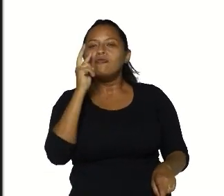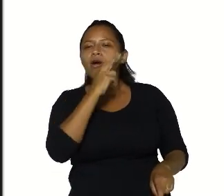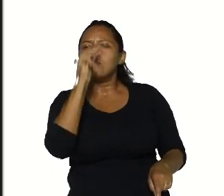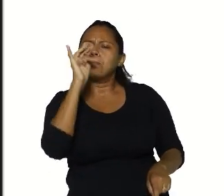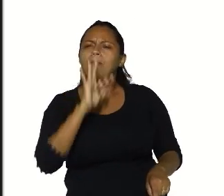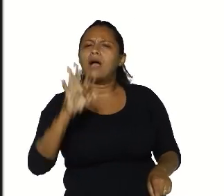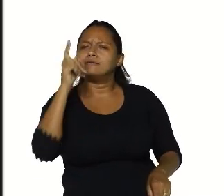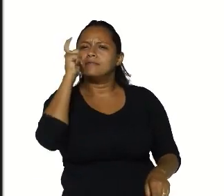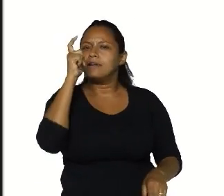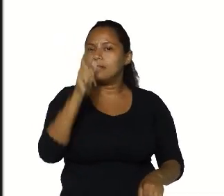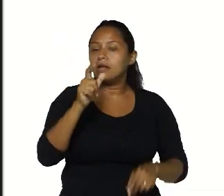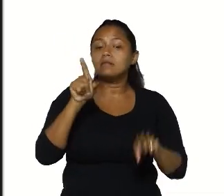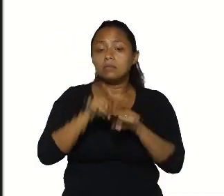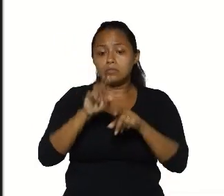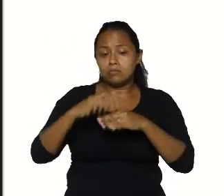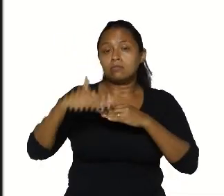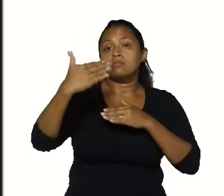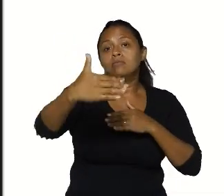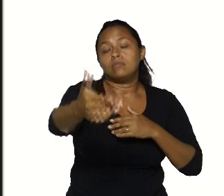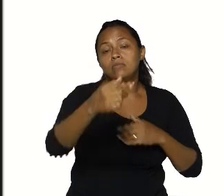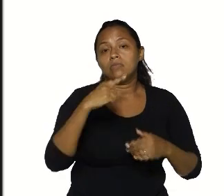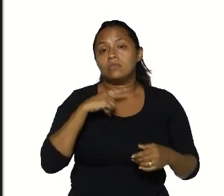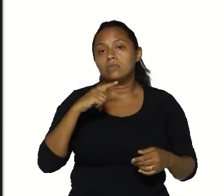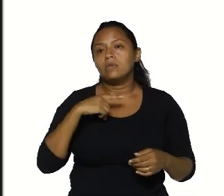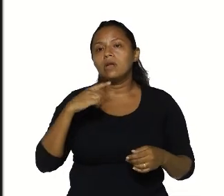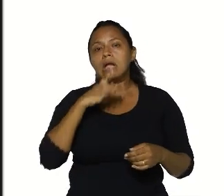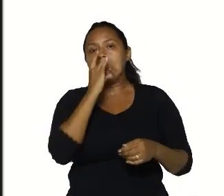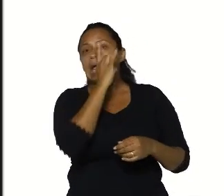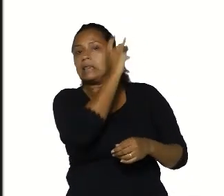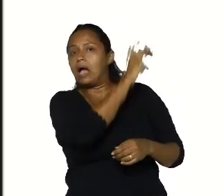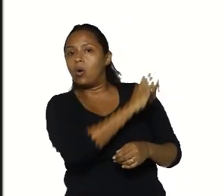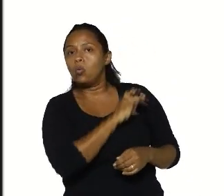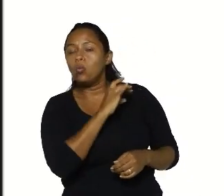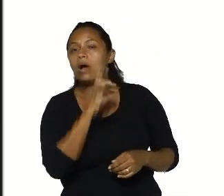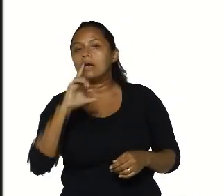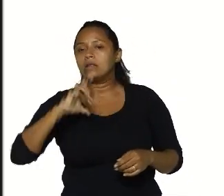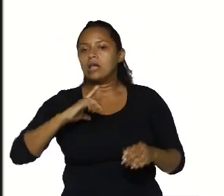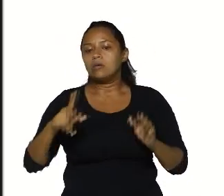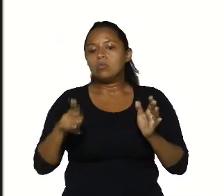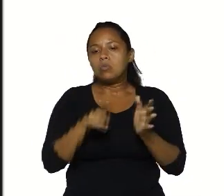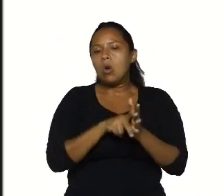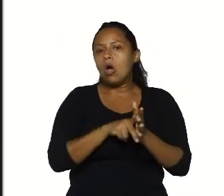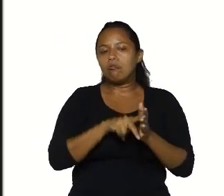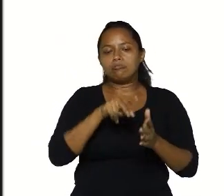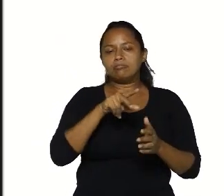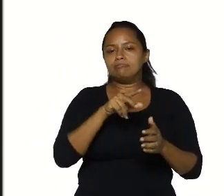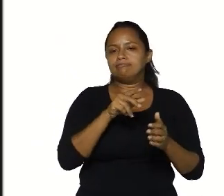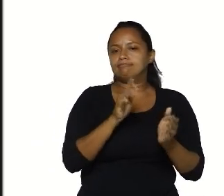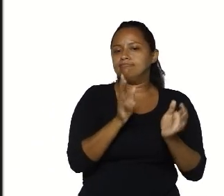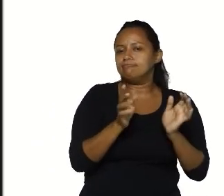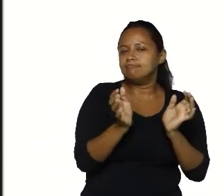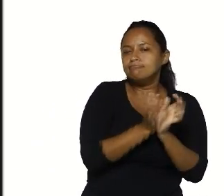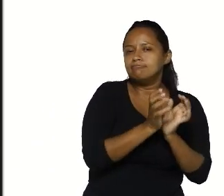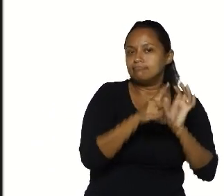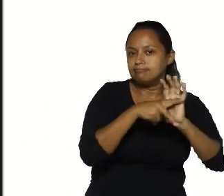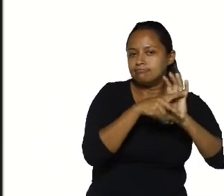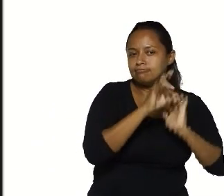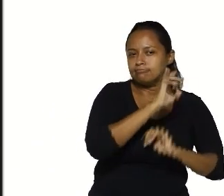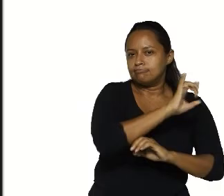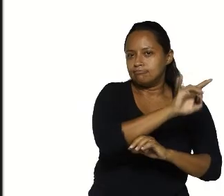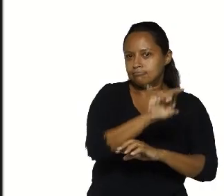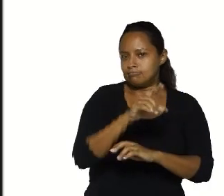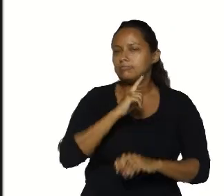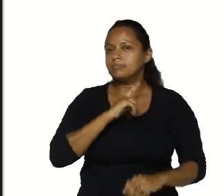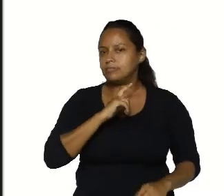interessante. Vocês vão ver mais à frente que cada uma dessas células tem as suas particularidades. Vamos